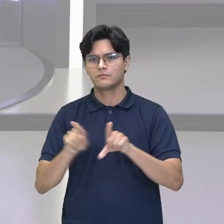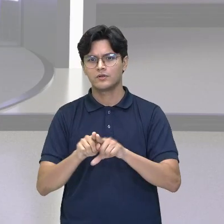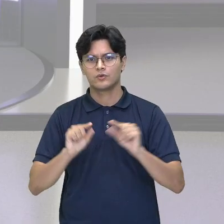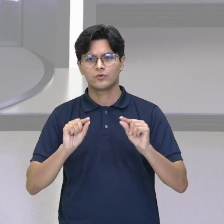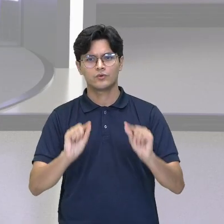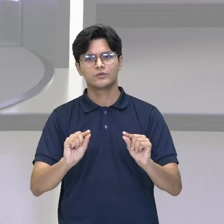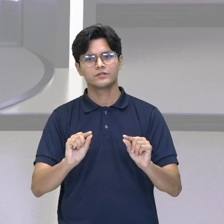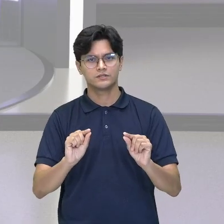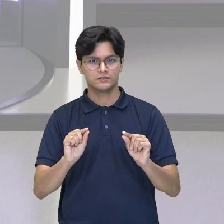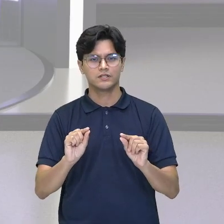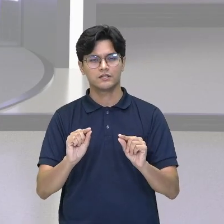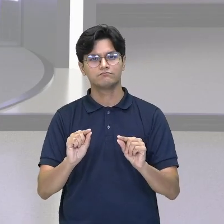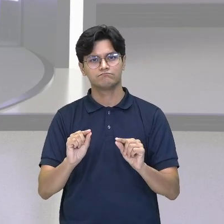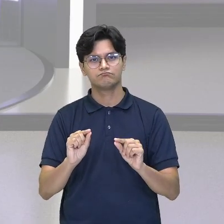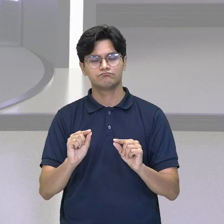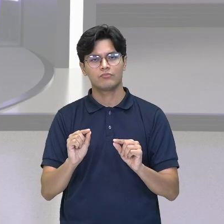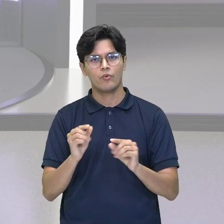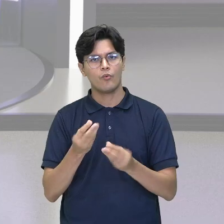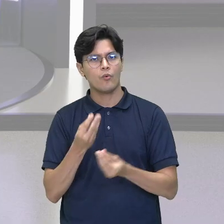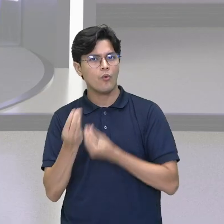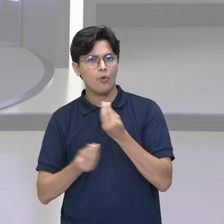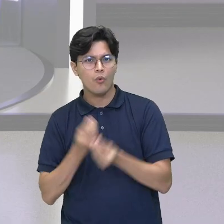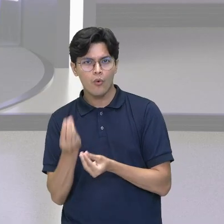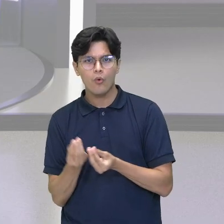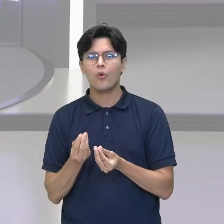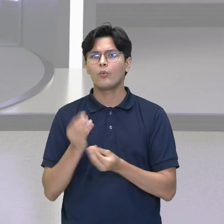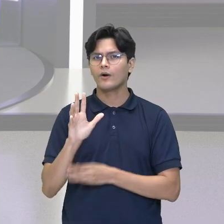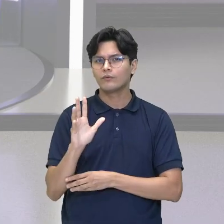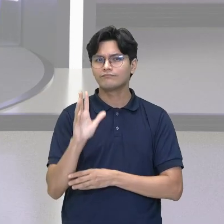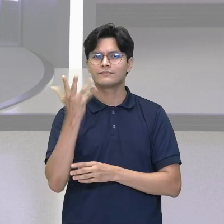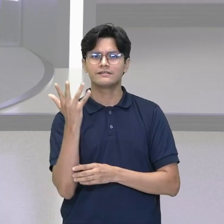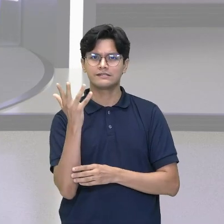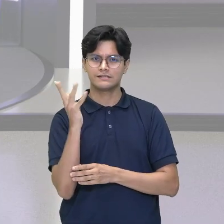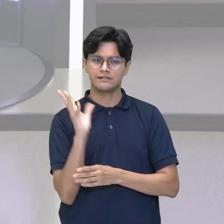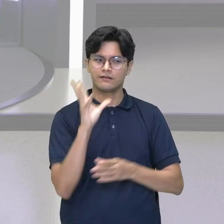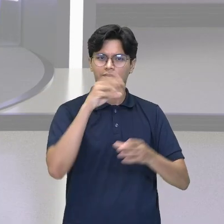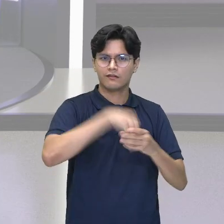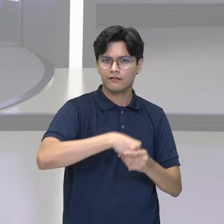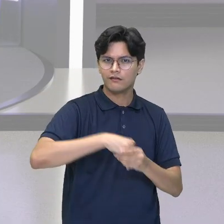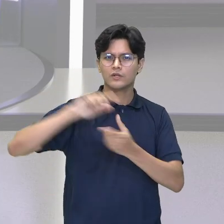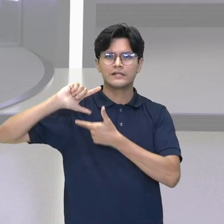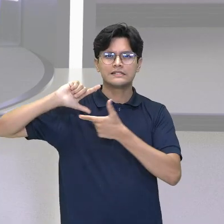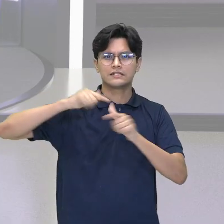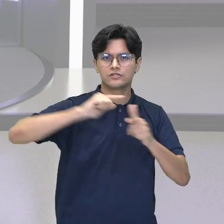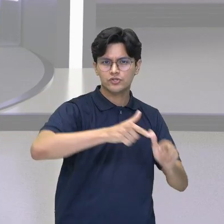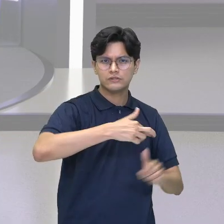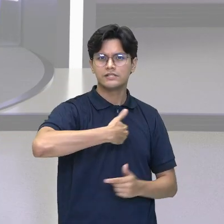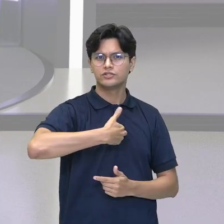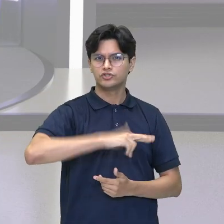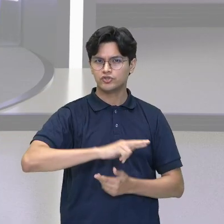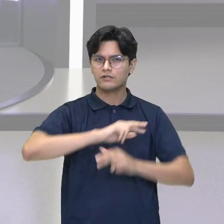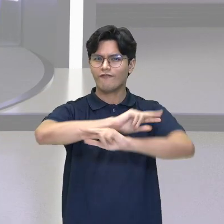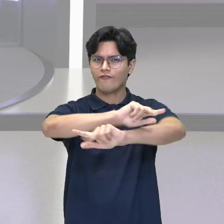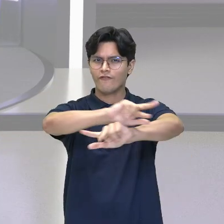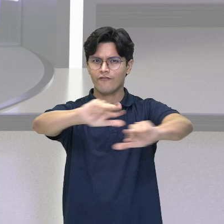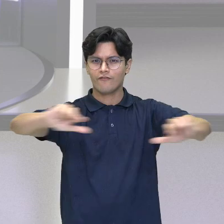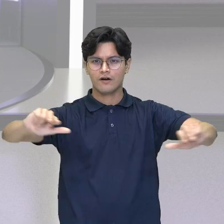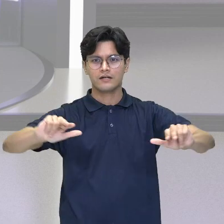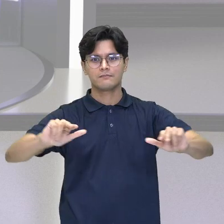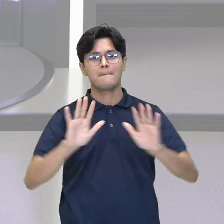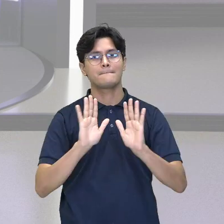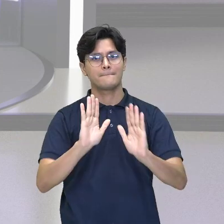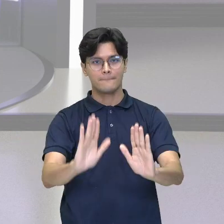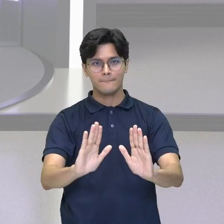são semeados nos seios das mais diversas tradições religiosas, tá bom? Mas pensar